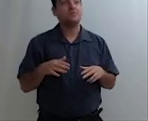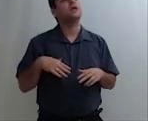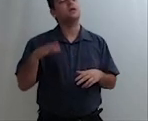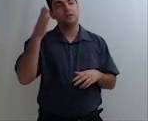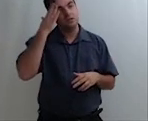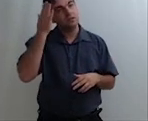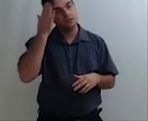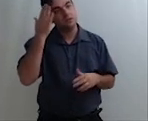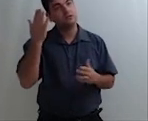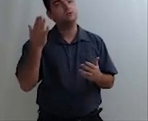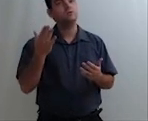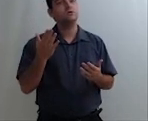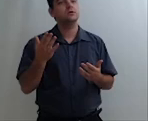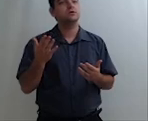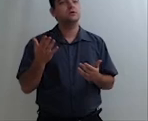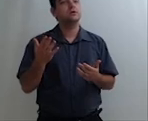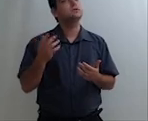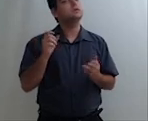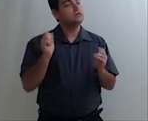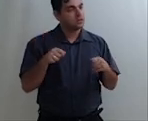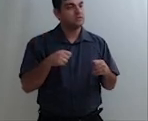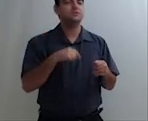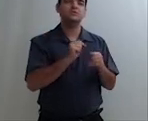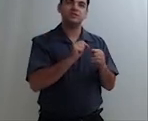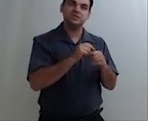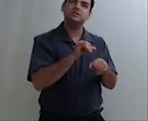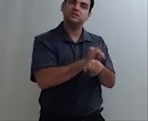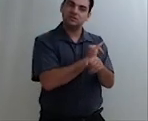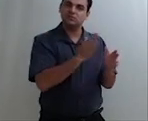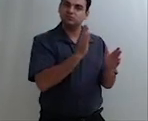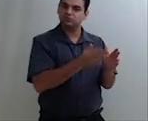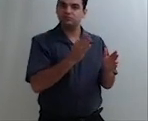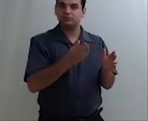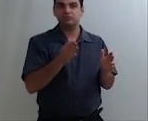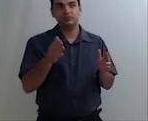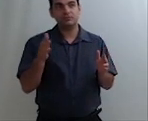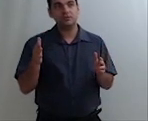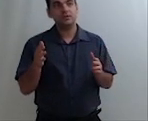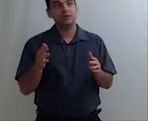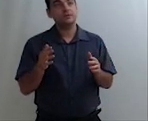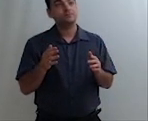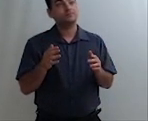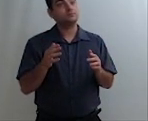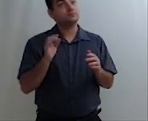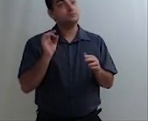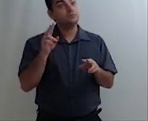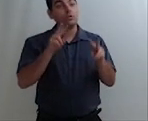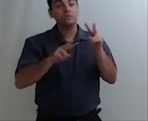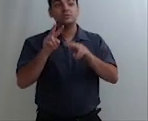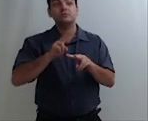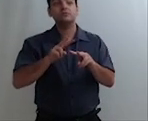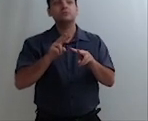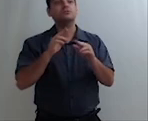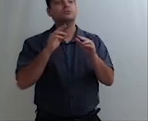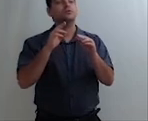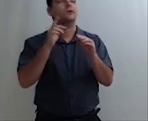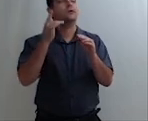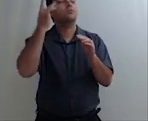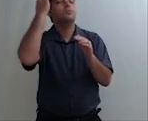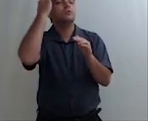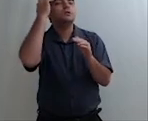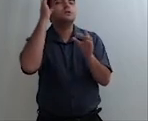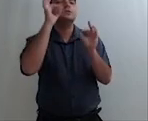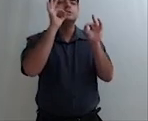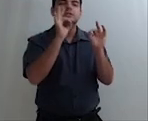que eh seja realizado o ato embora com alguma inobservância Aquele modelo ideal de pessoas